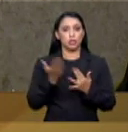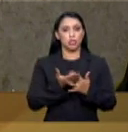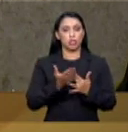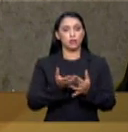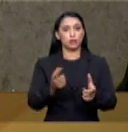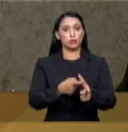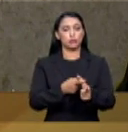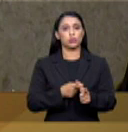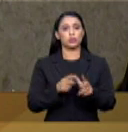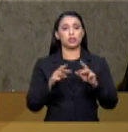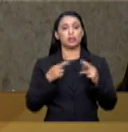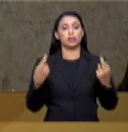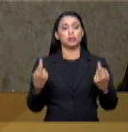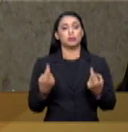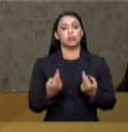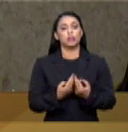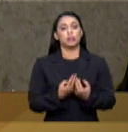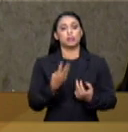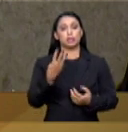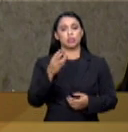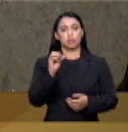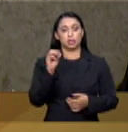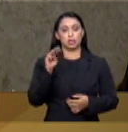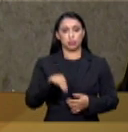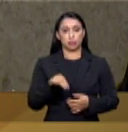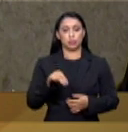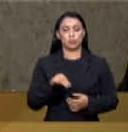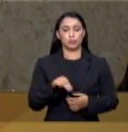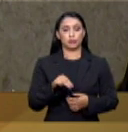a sessão pelo tempo regimental de